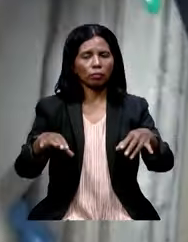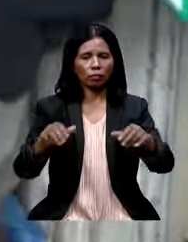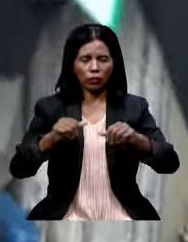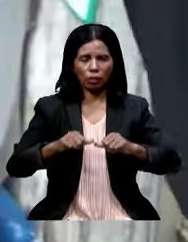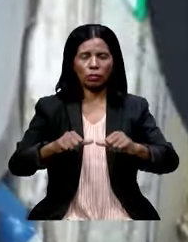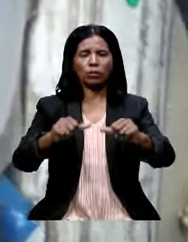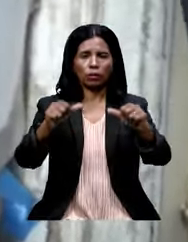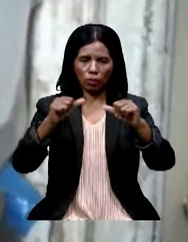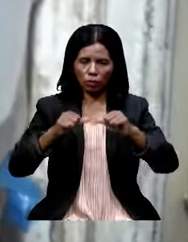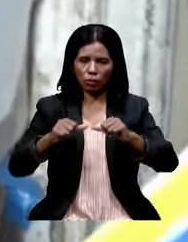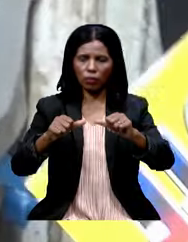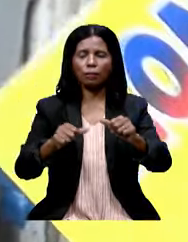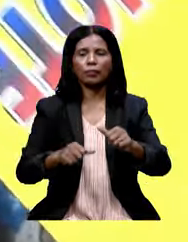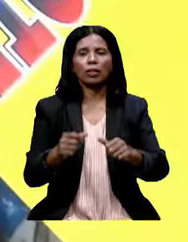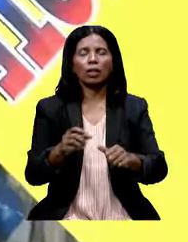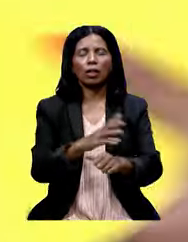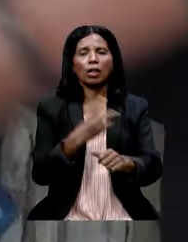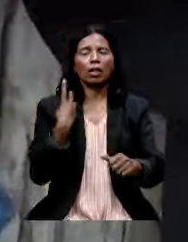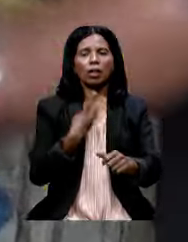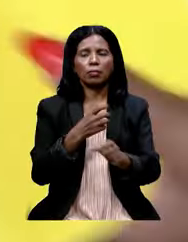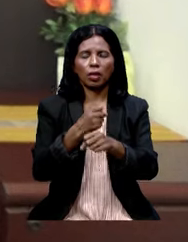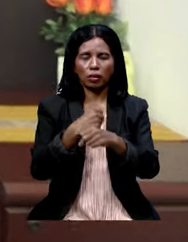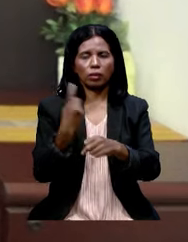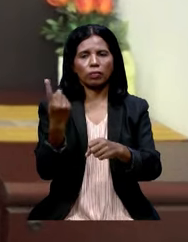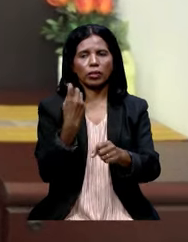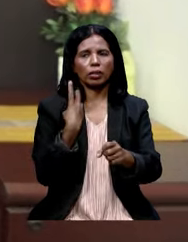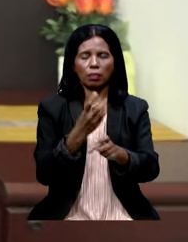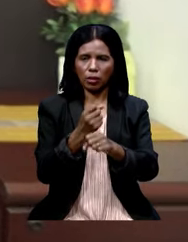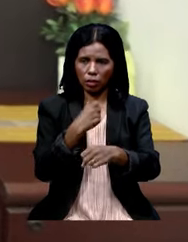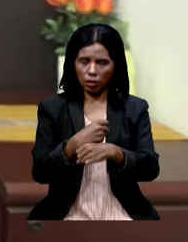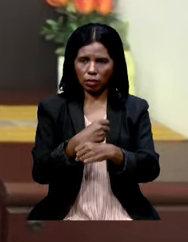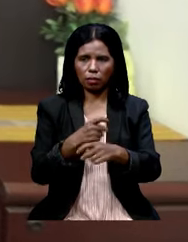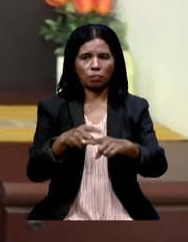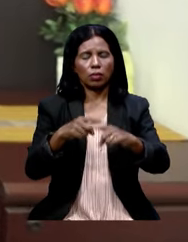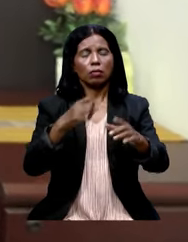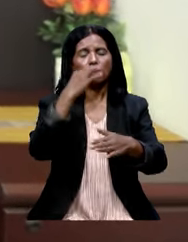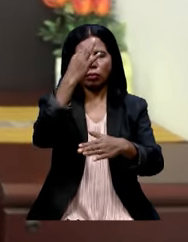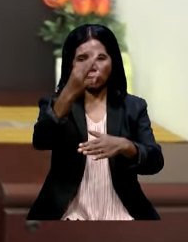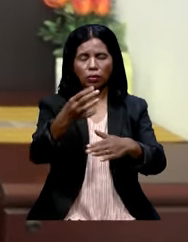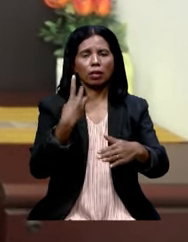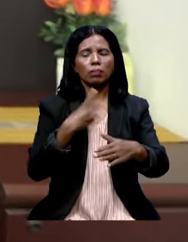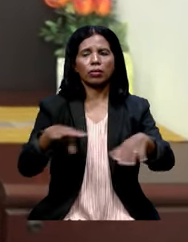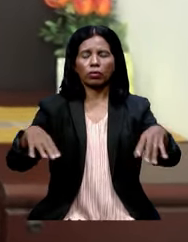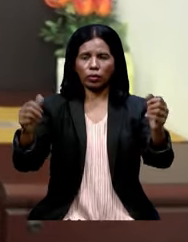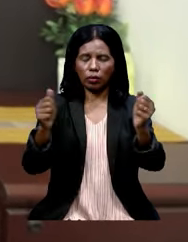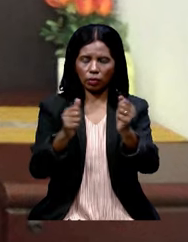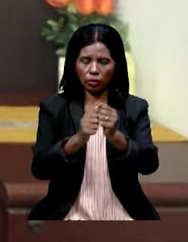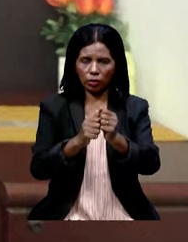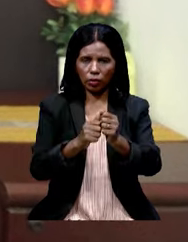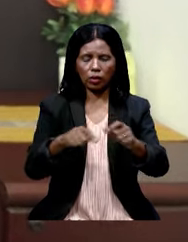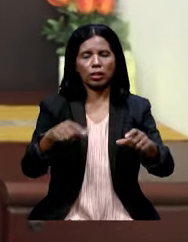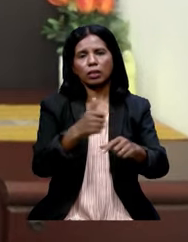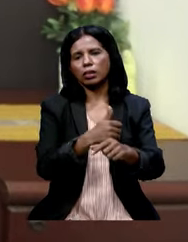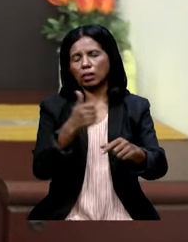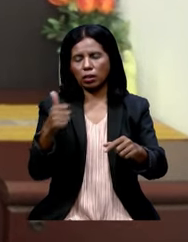a continuação, né bem uma coisa a mim halo na fatia a mim halo ou a mim halo, mas bem para futuro a mim se coordena ou parte relevante ir a né bem